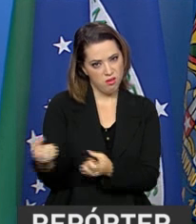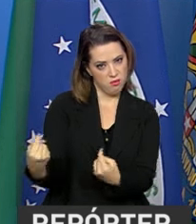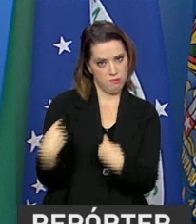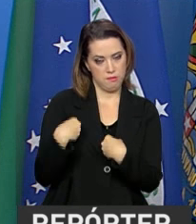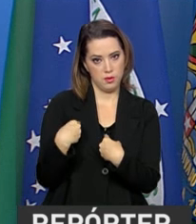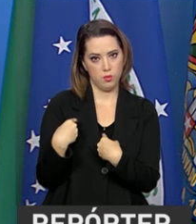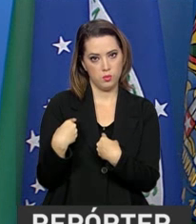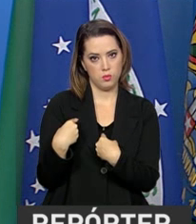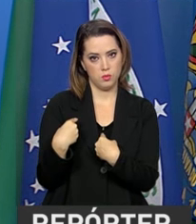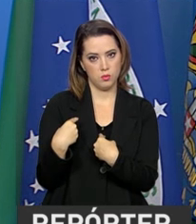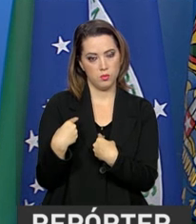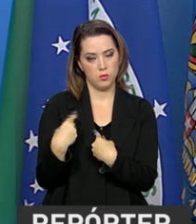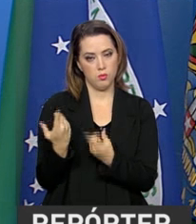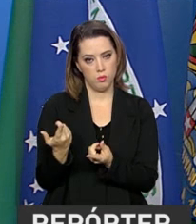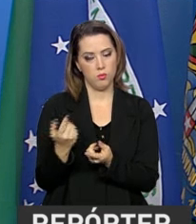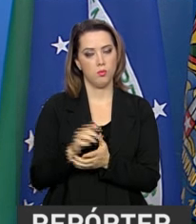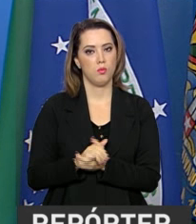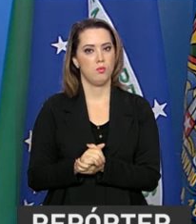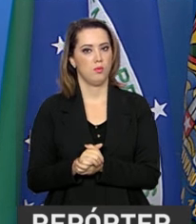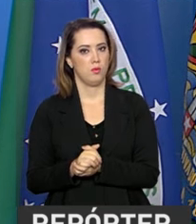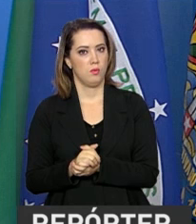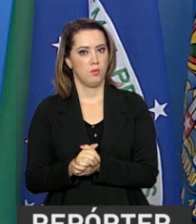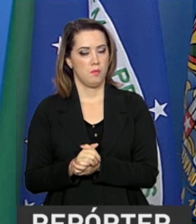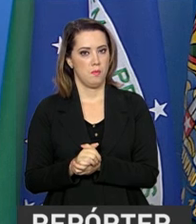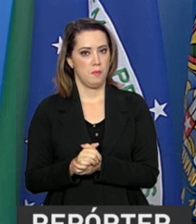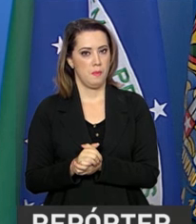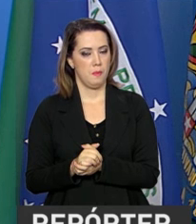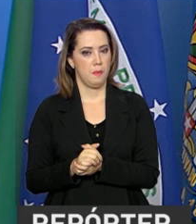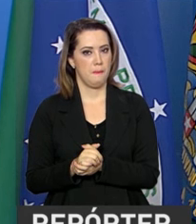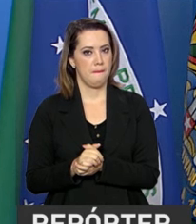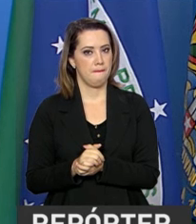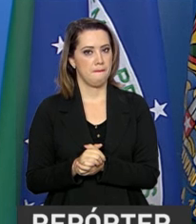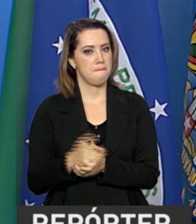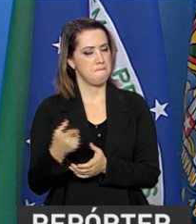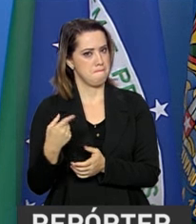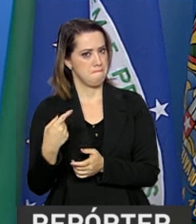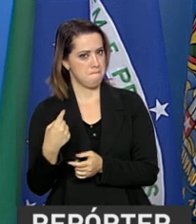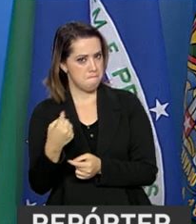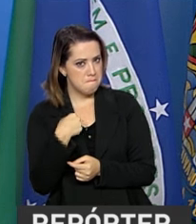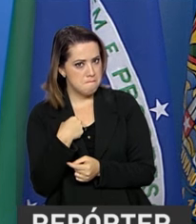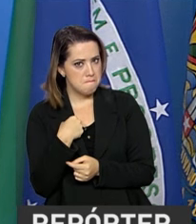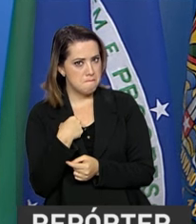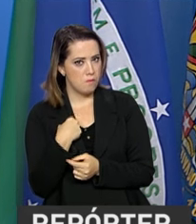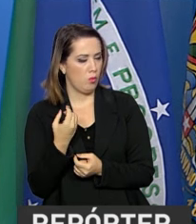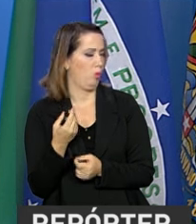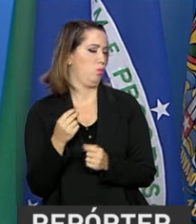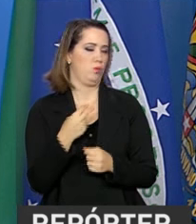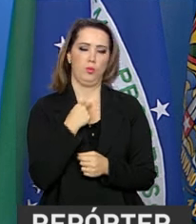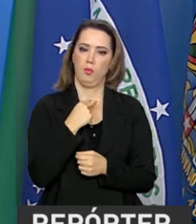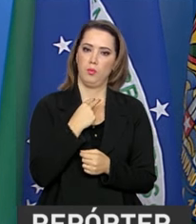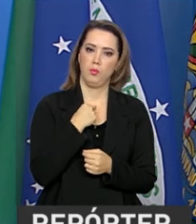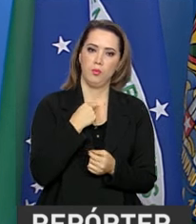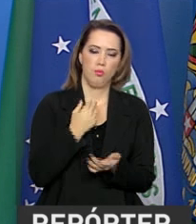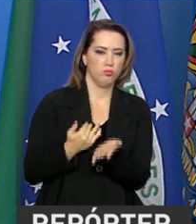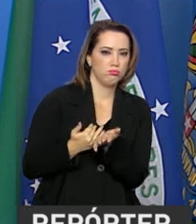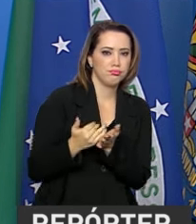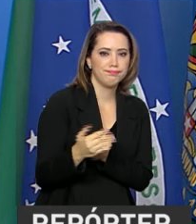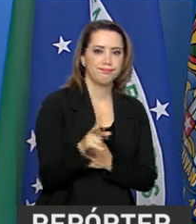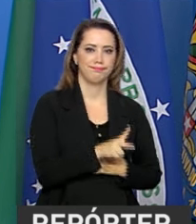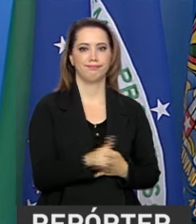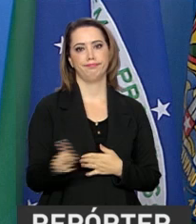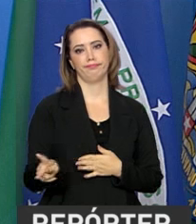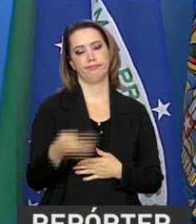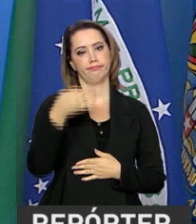irresponsável que o cidadão Machado apontou, não teria até condições de presidir o